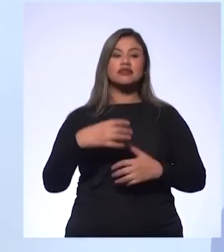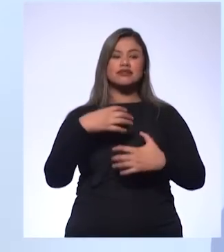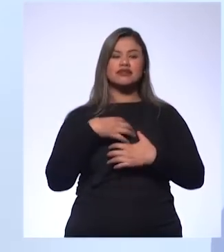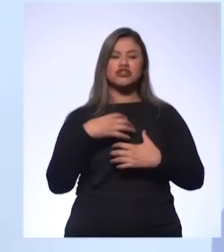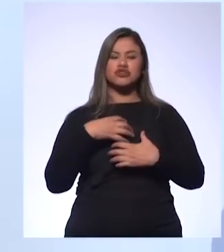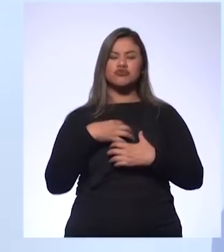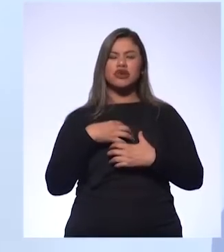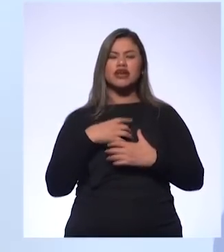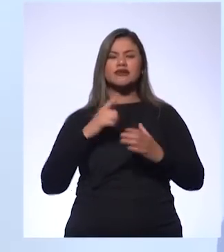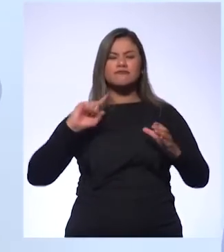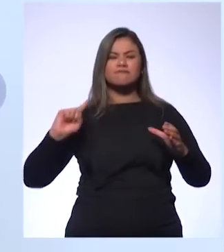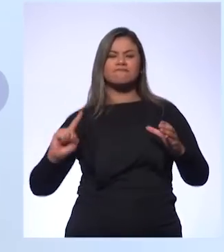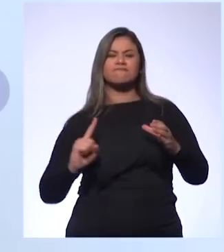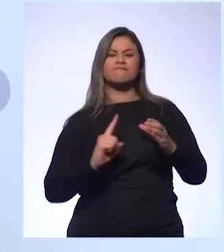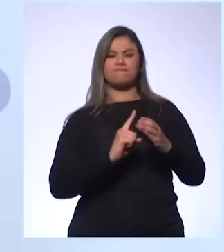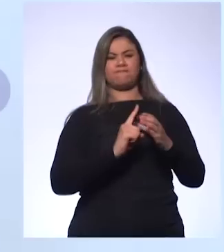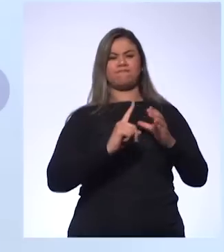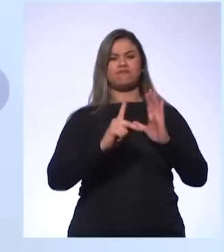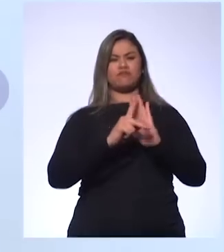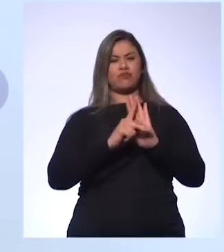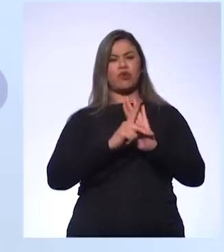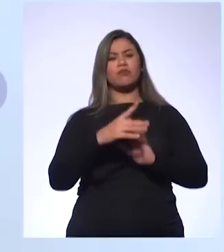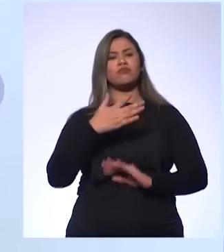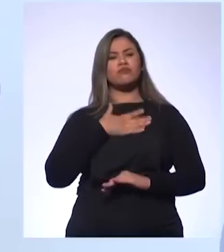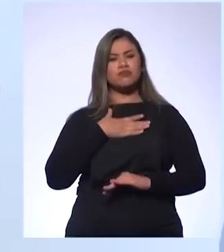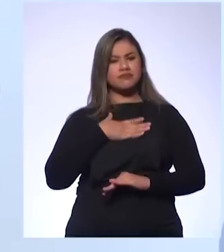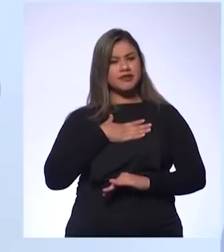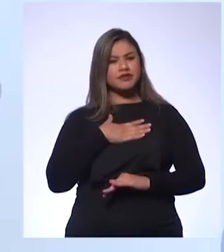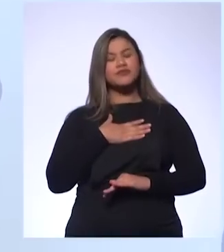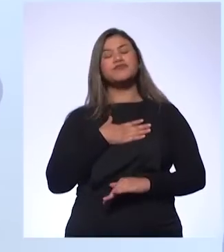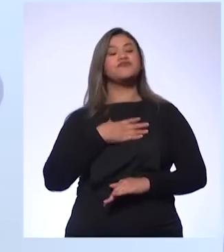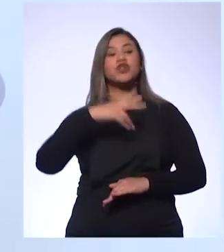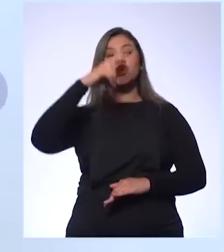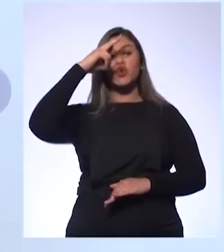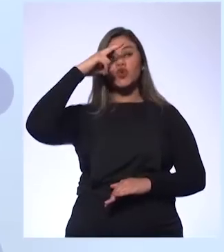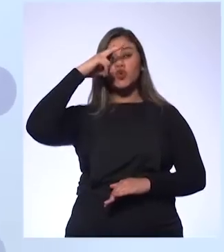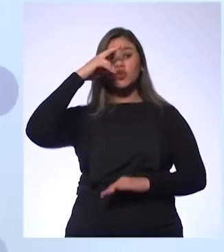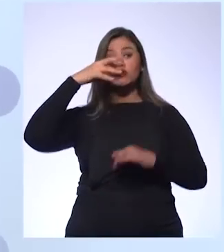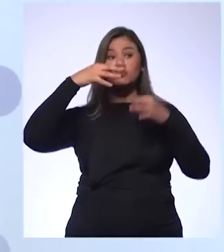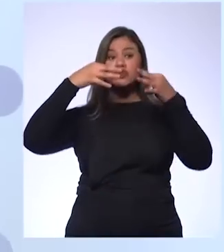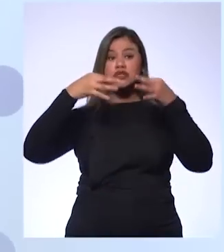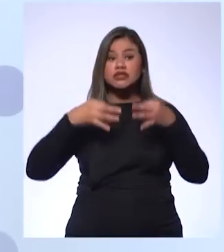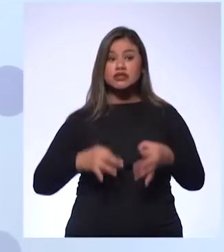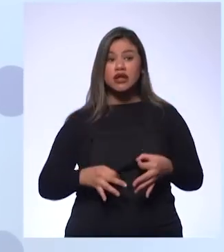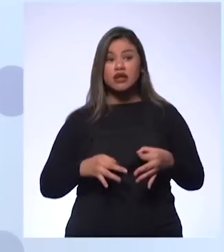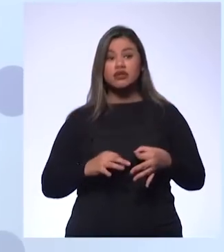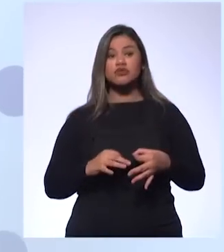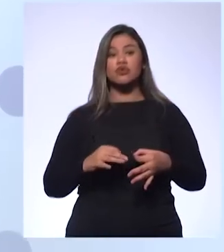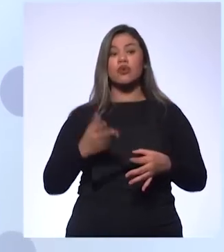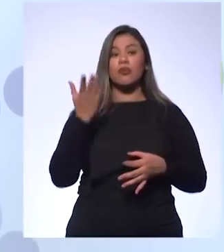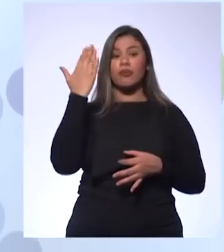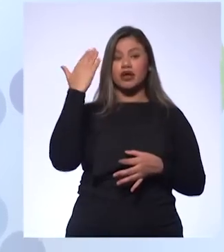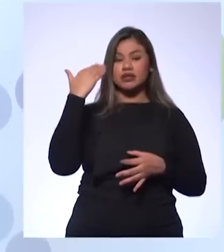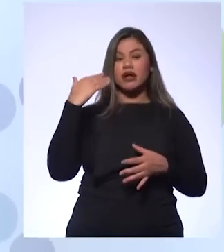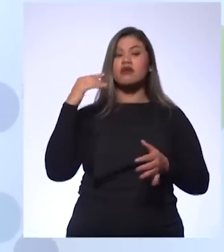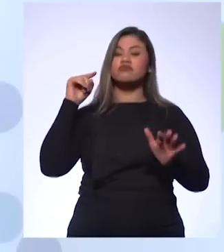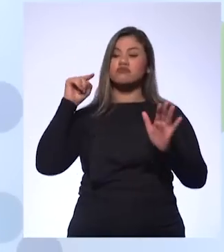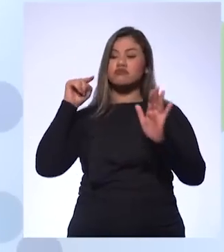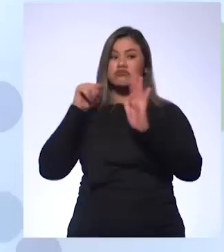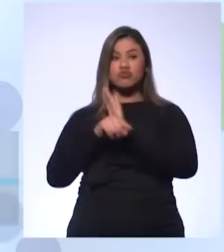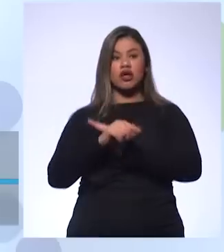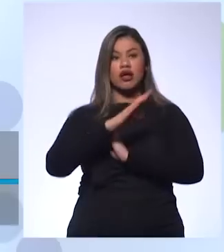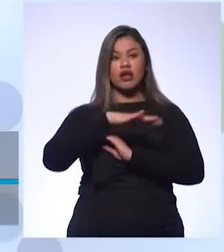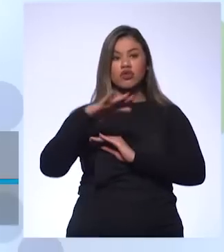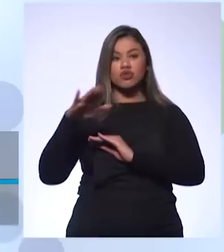gente. ah, eu lembro exatamente do dia, você falou isso, de eu ter perguntado para os meus alunos lá sobre